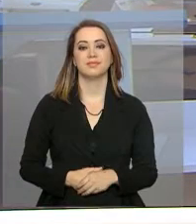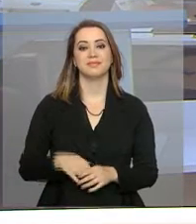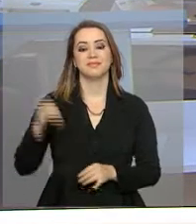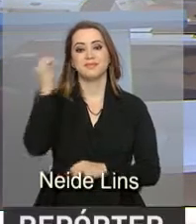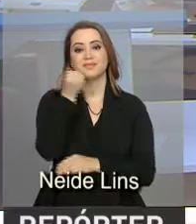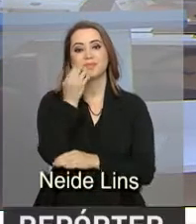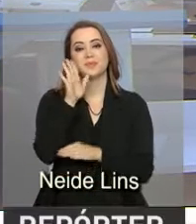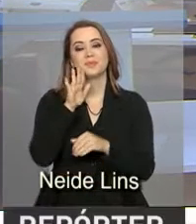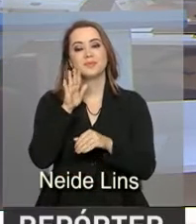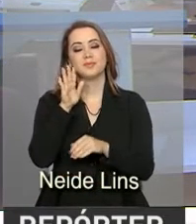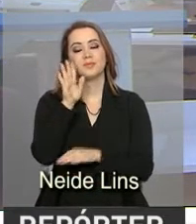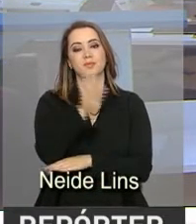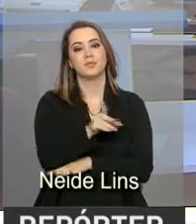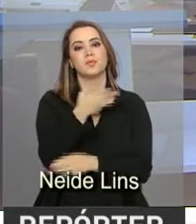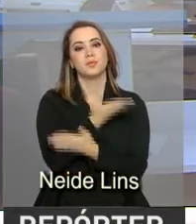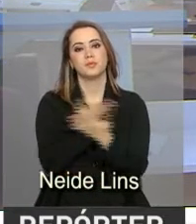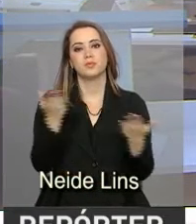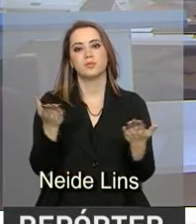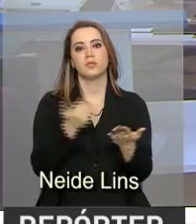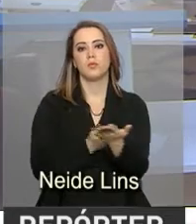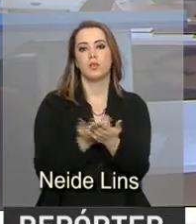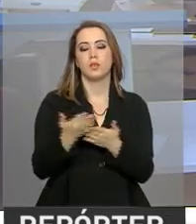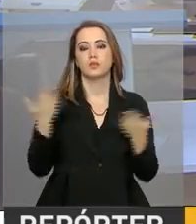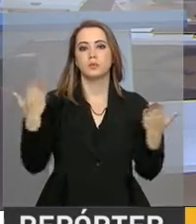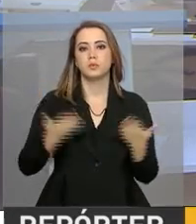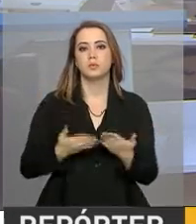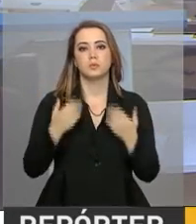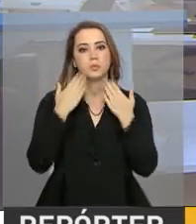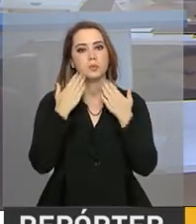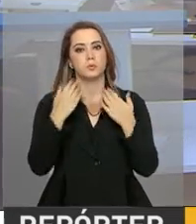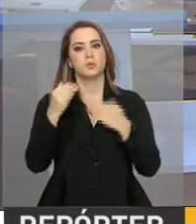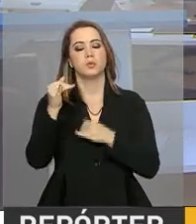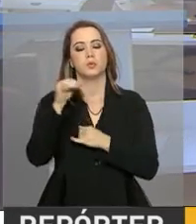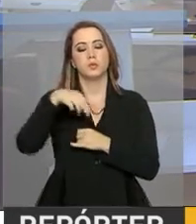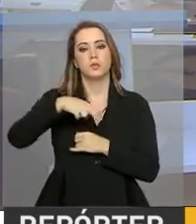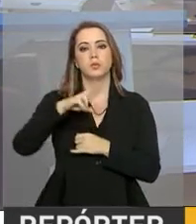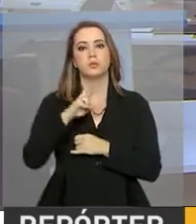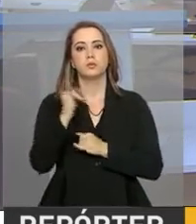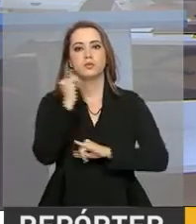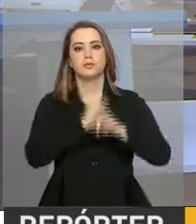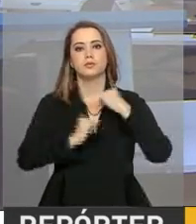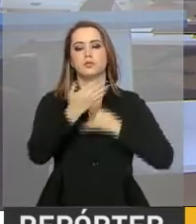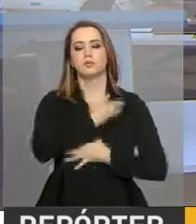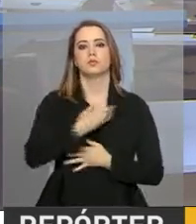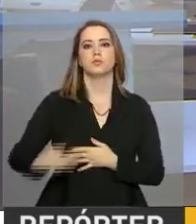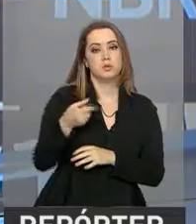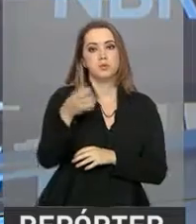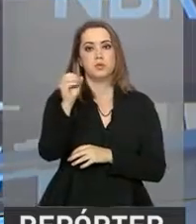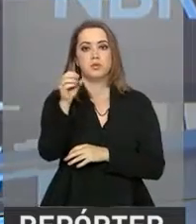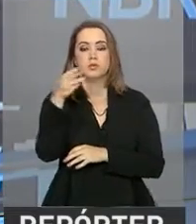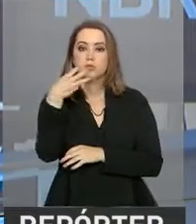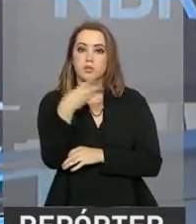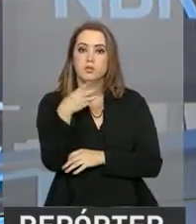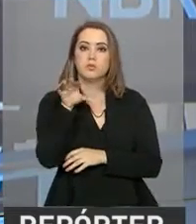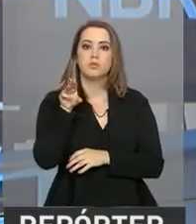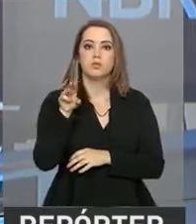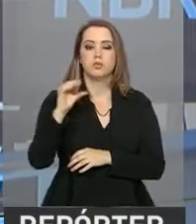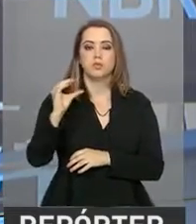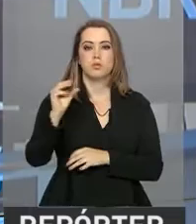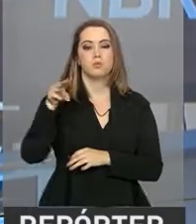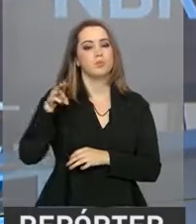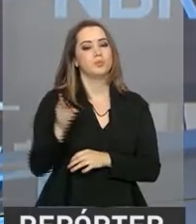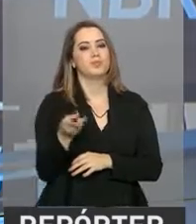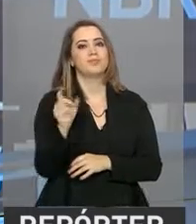Olá, uma boa tarde para você. Começa agora mais uma edição do Repórter NBR com as notícias do governo federal. E os nossos